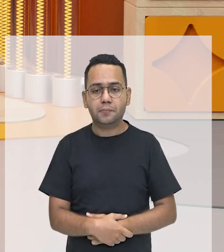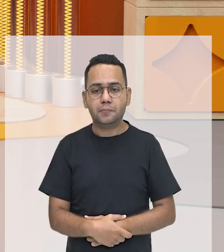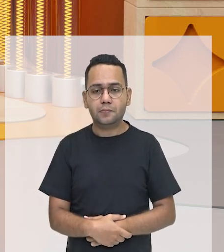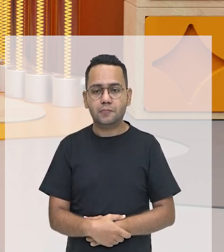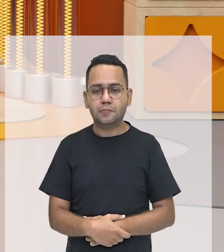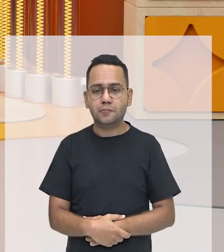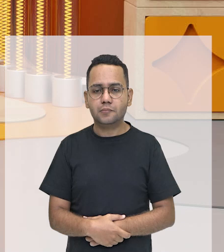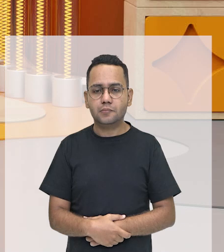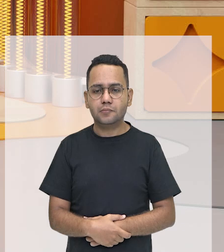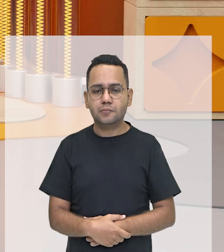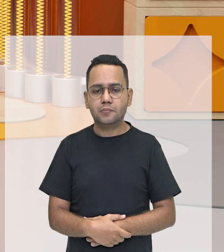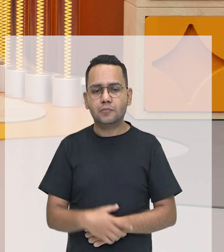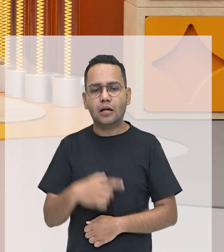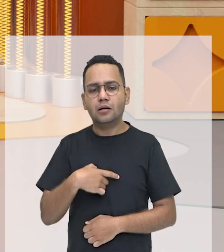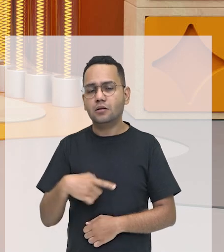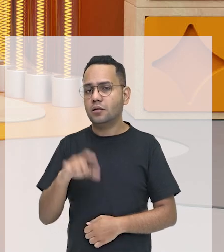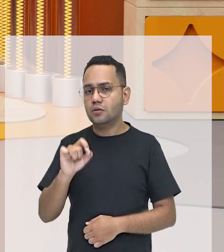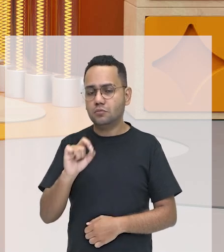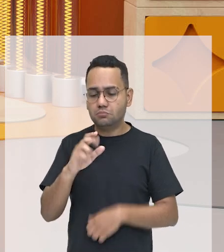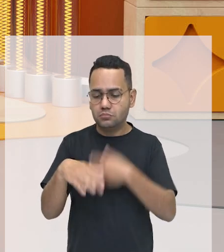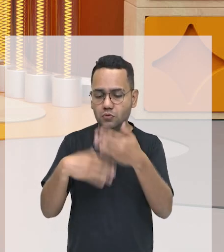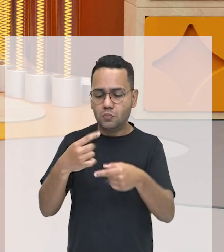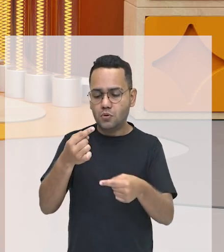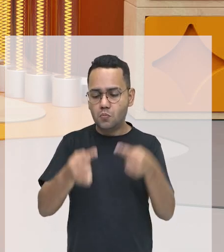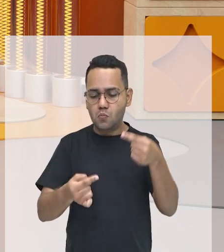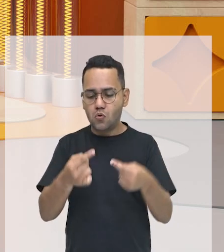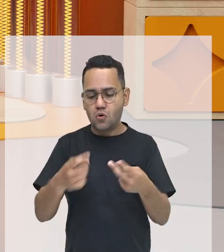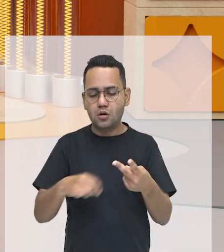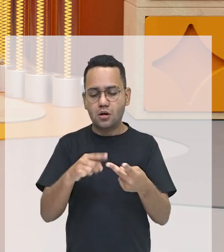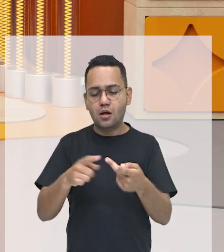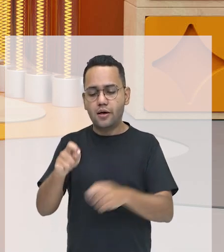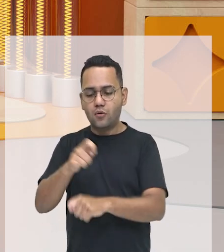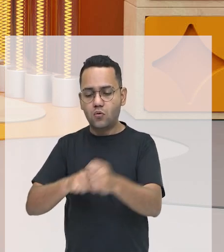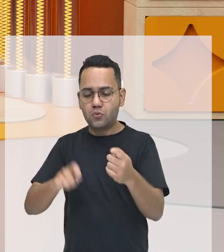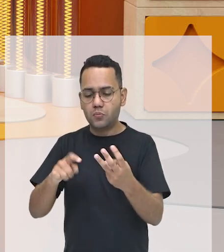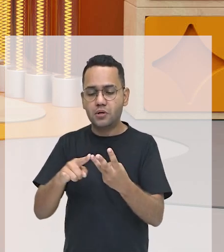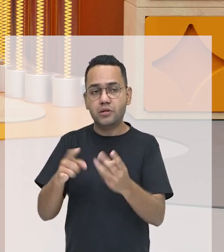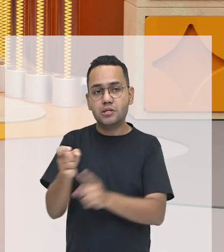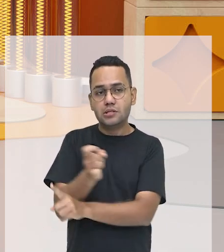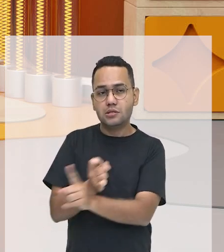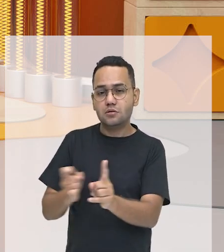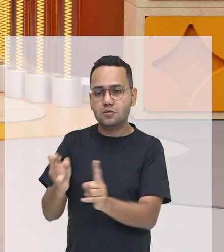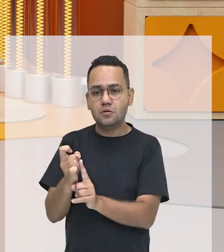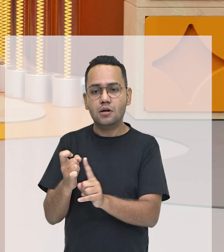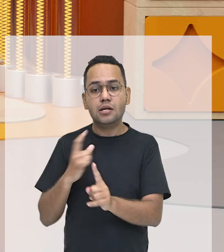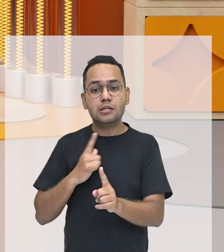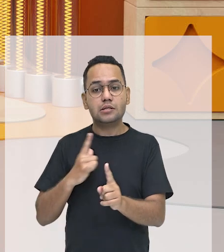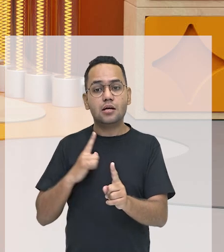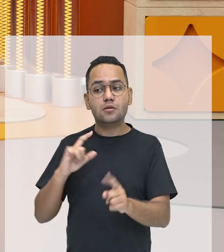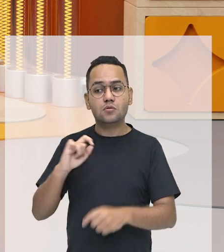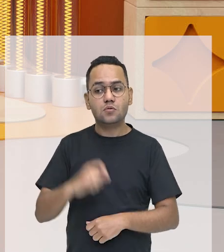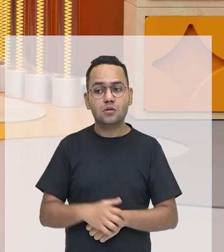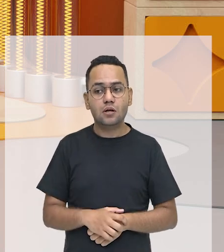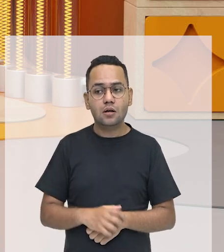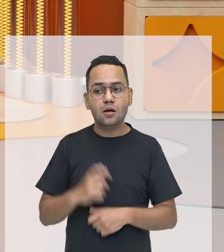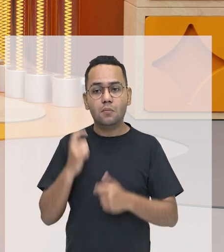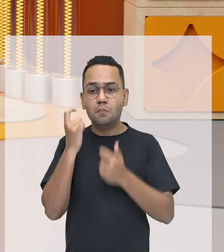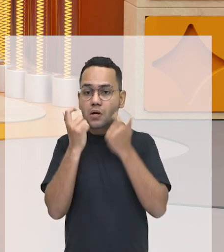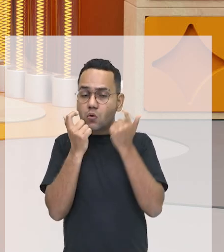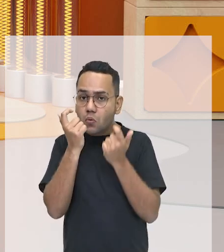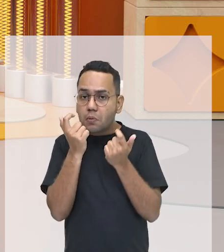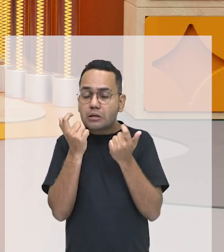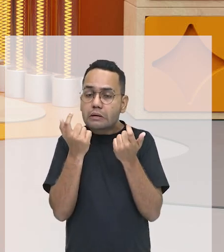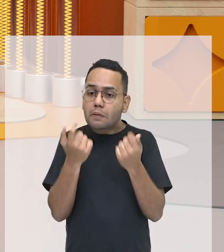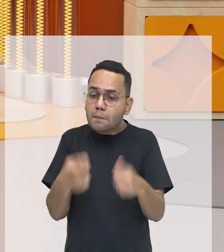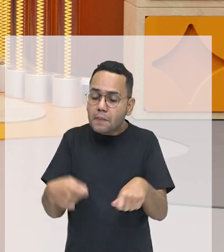no desenvolvimento político, desenvolvimento econômico, desenvolvimento social, vai ter essa preocupação realmente de melhorar cada